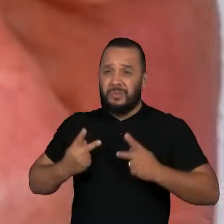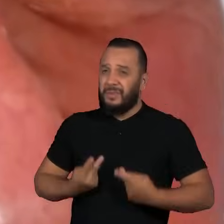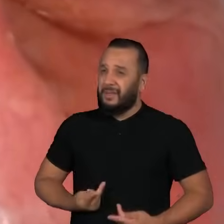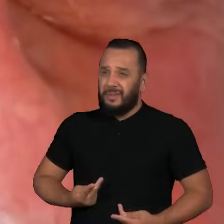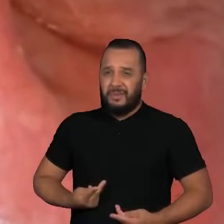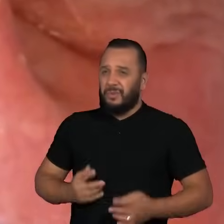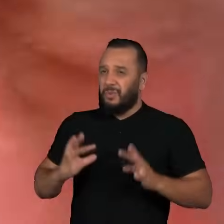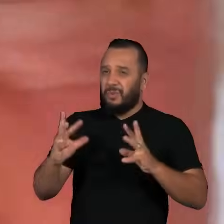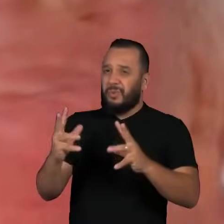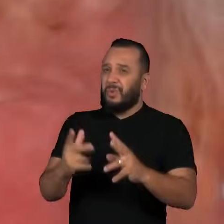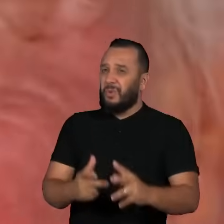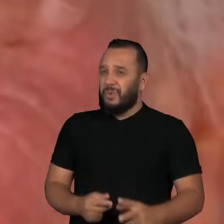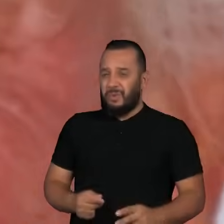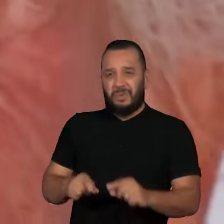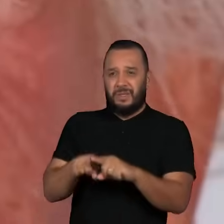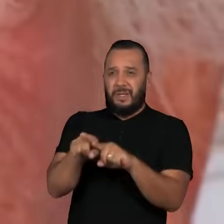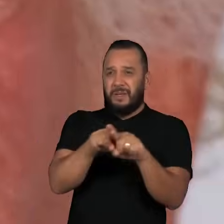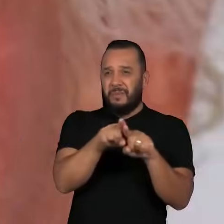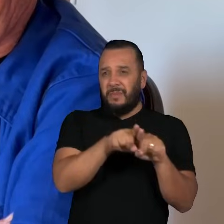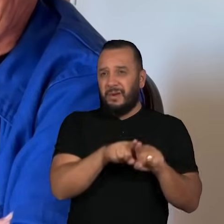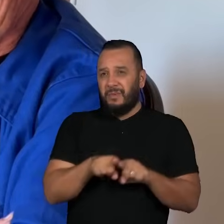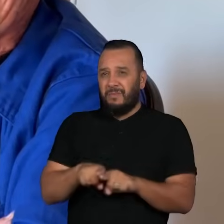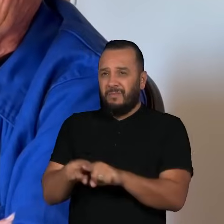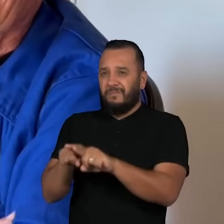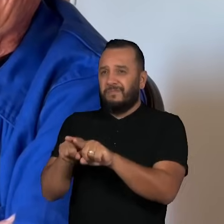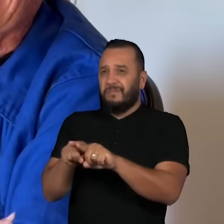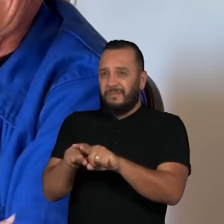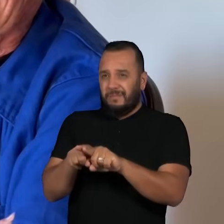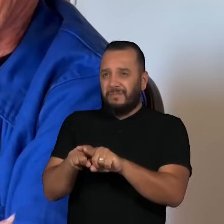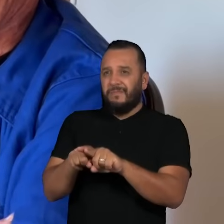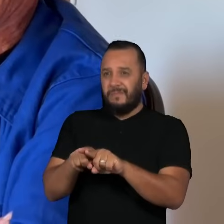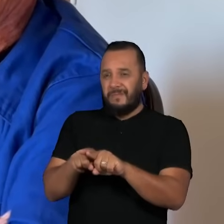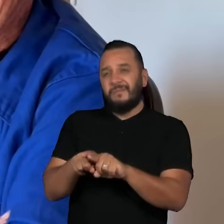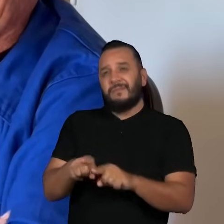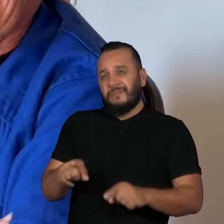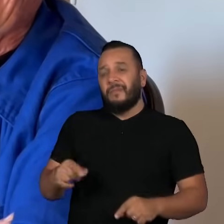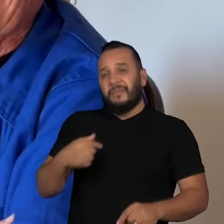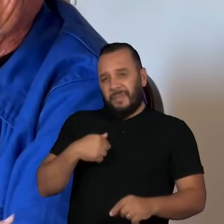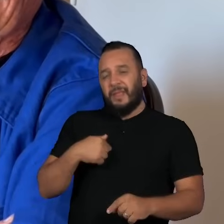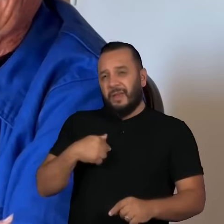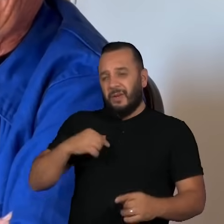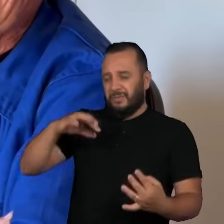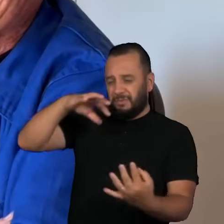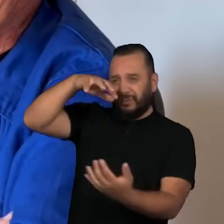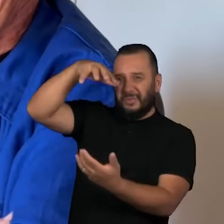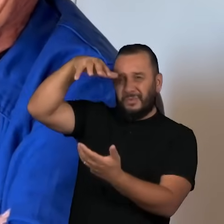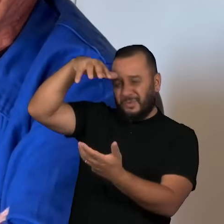os homens são meus irmãos. Eu tenho uma geografia do amor, entende?